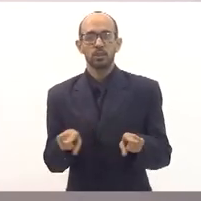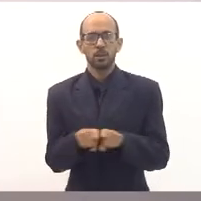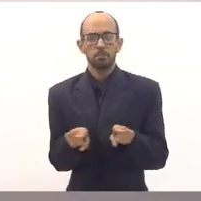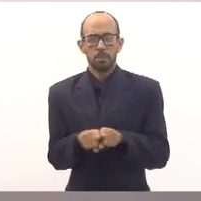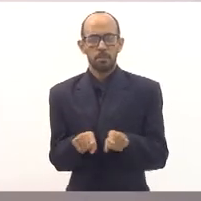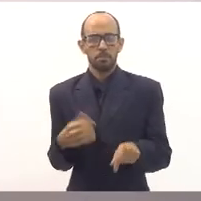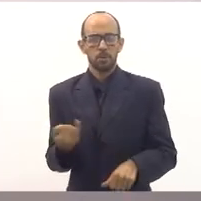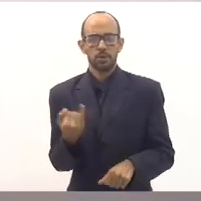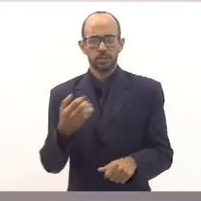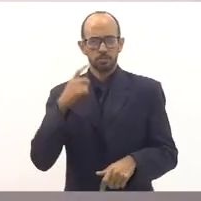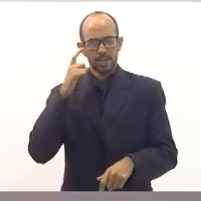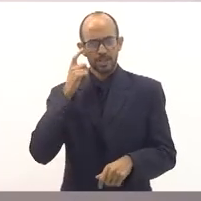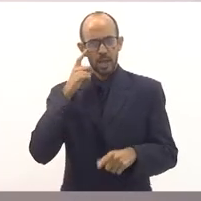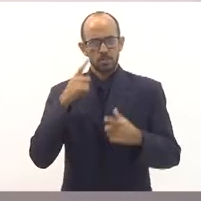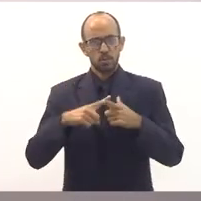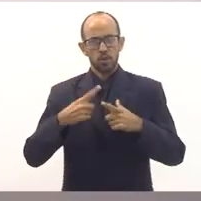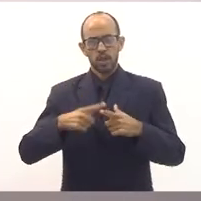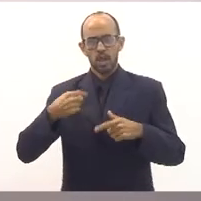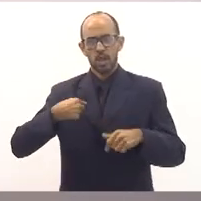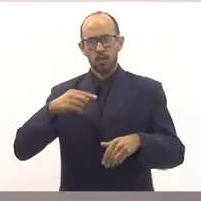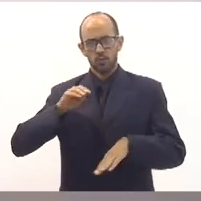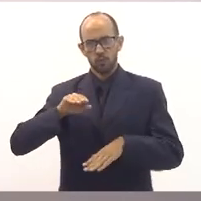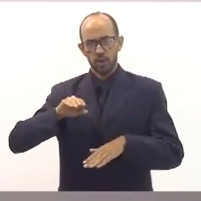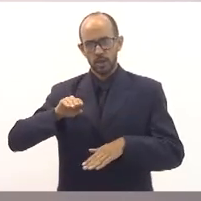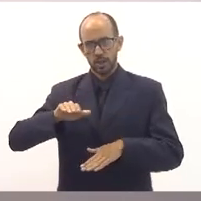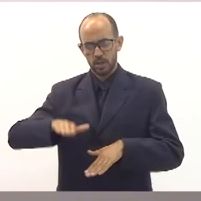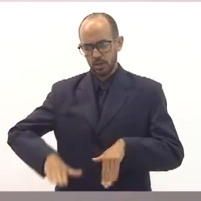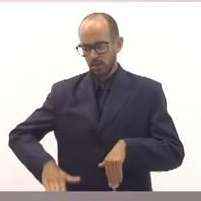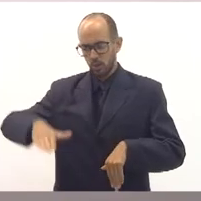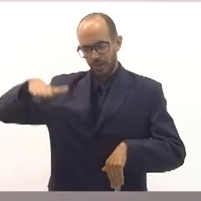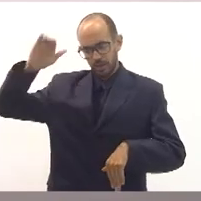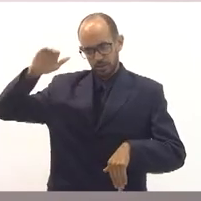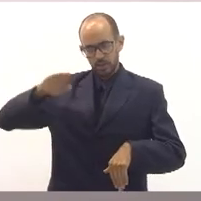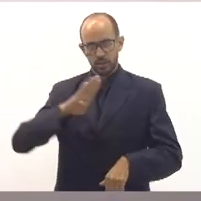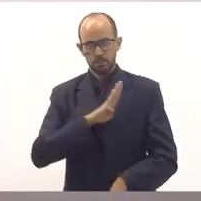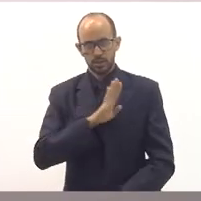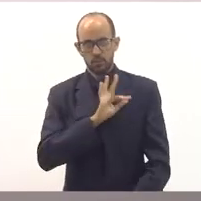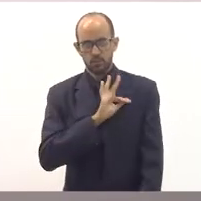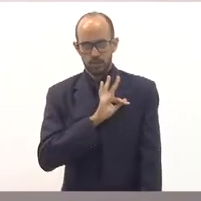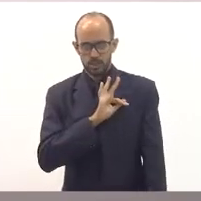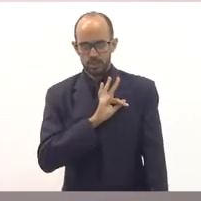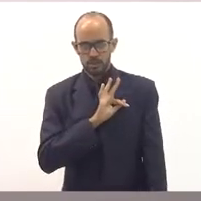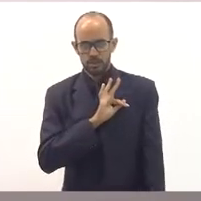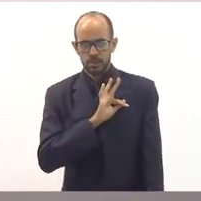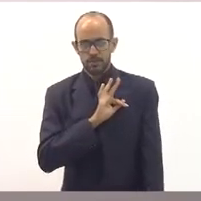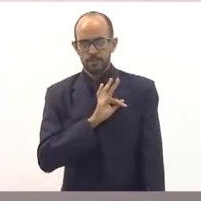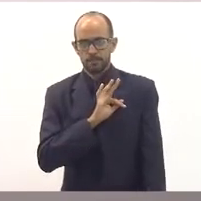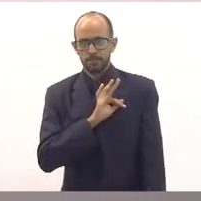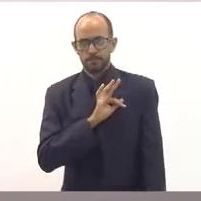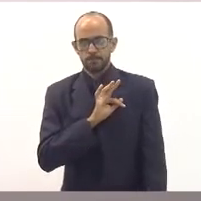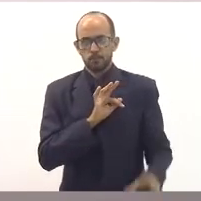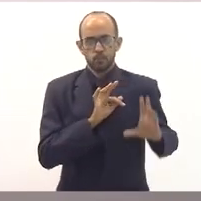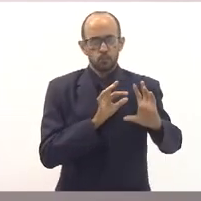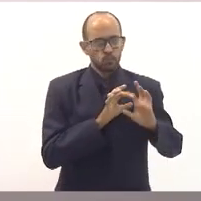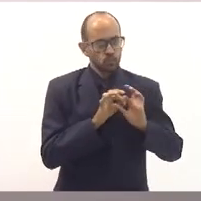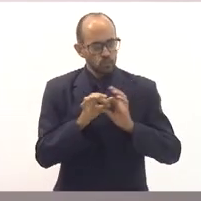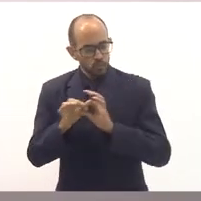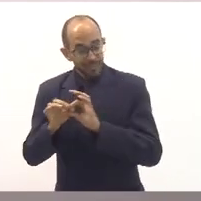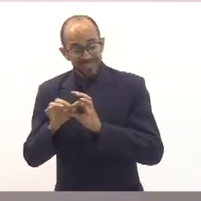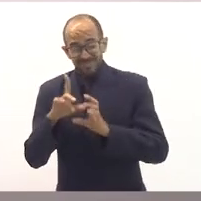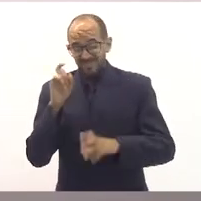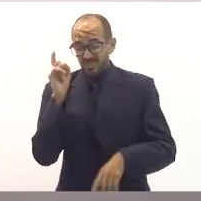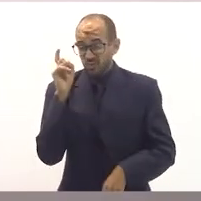pensar em tudo isso porque eu fui criado e cresci na Baixada Fluminense uma realidade muito